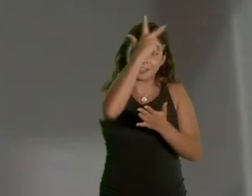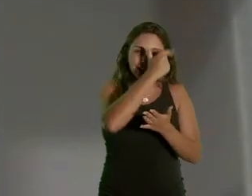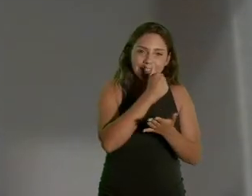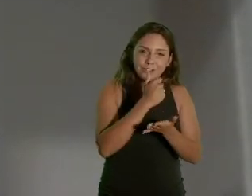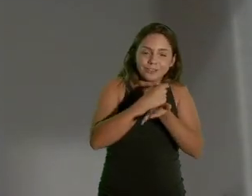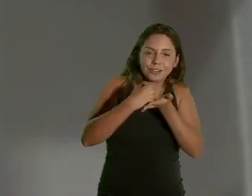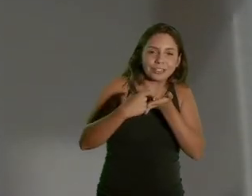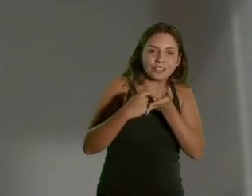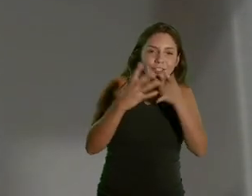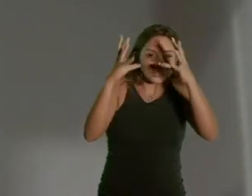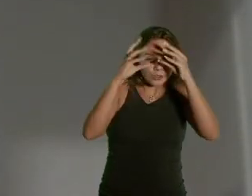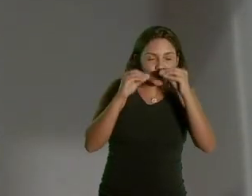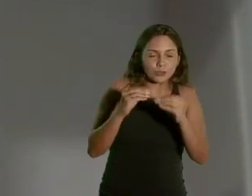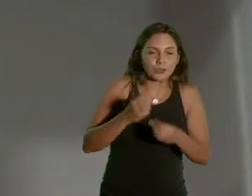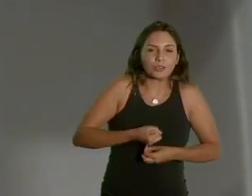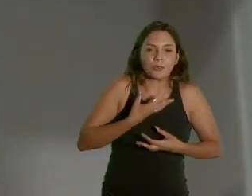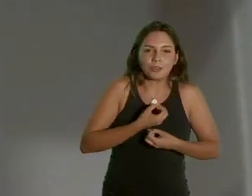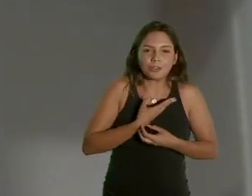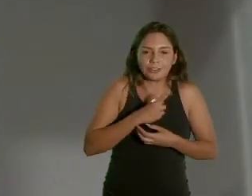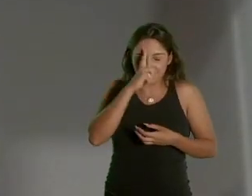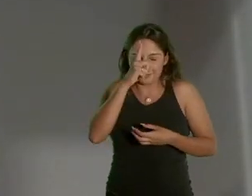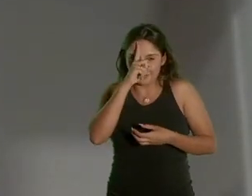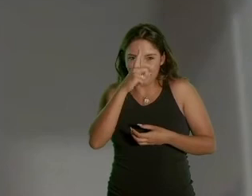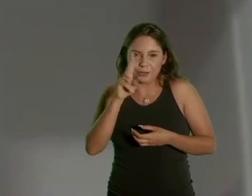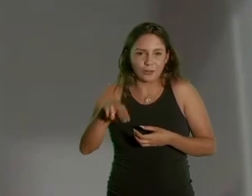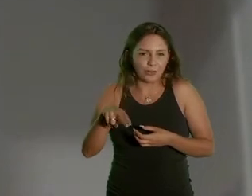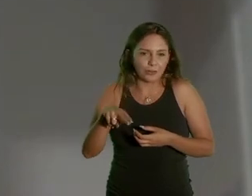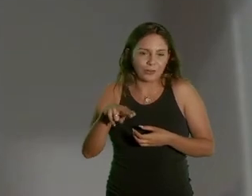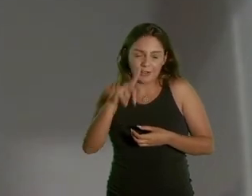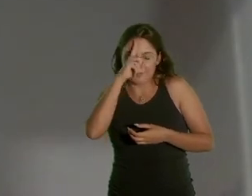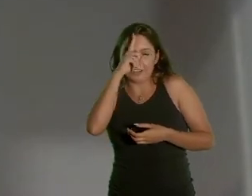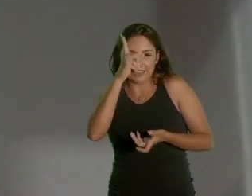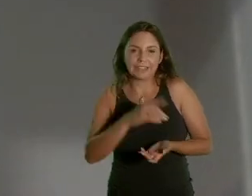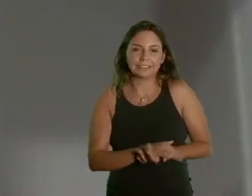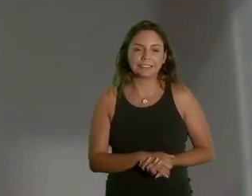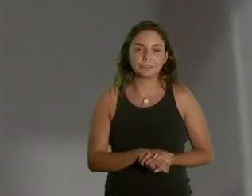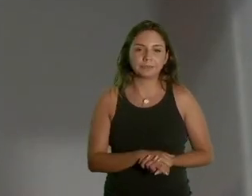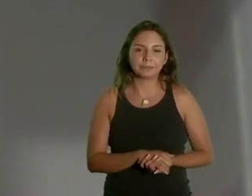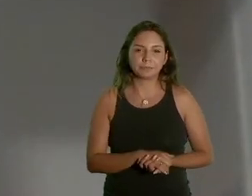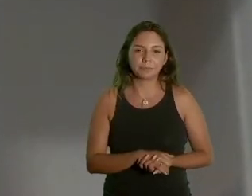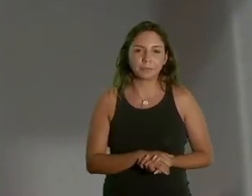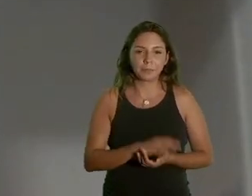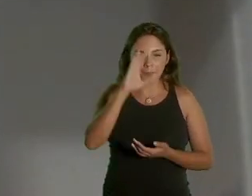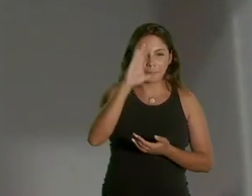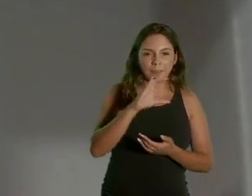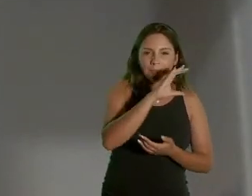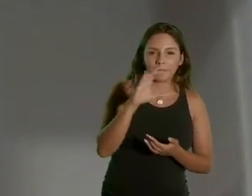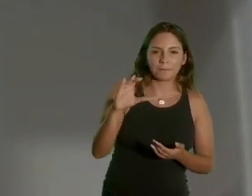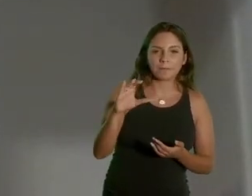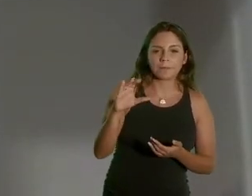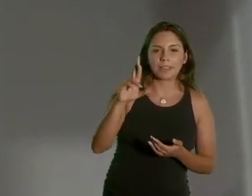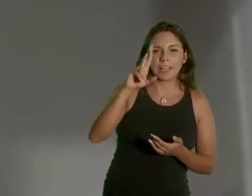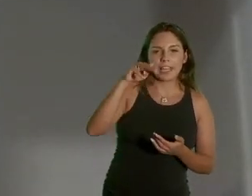rascunhos escuros da poesia inacabada, invenções nunca inventadas. No altar católico das rimas,